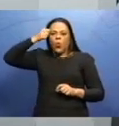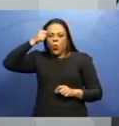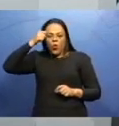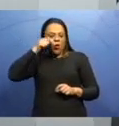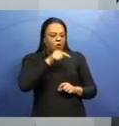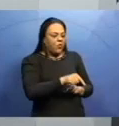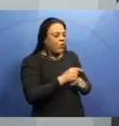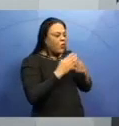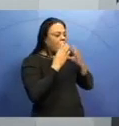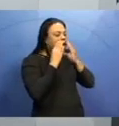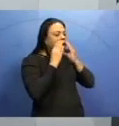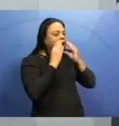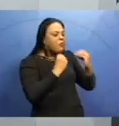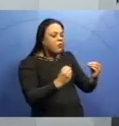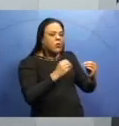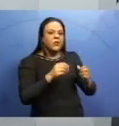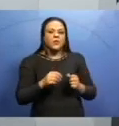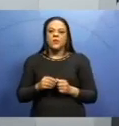sinal.